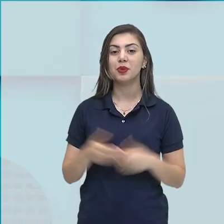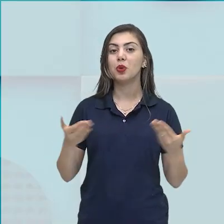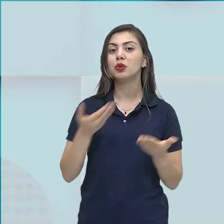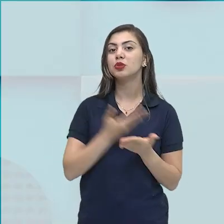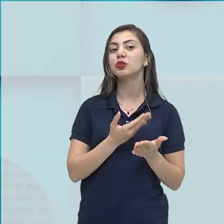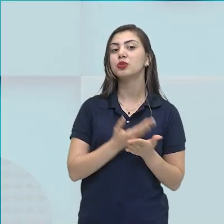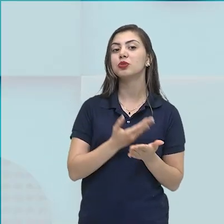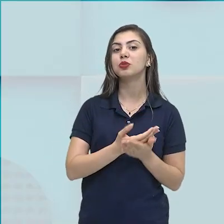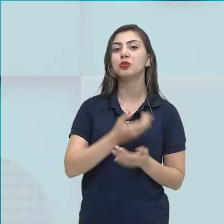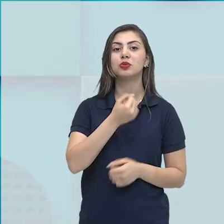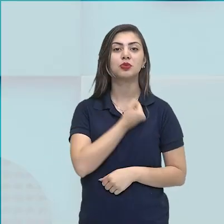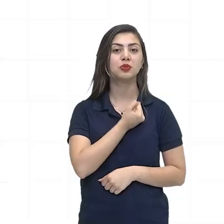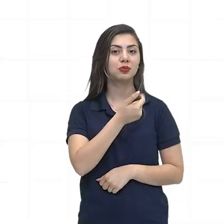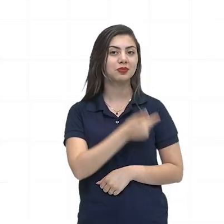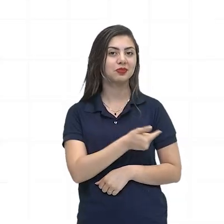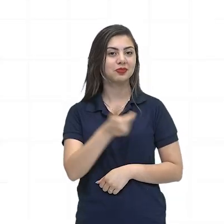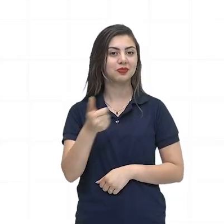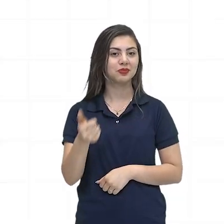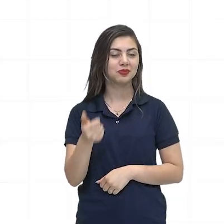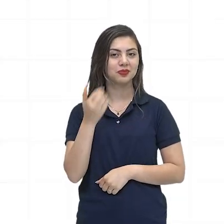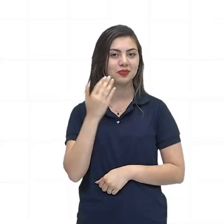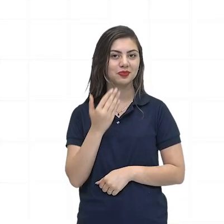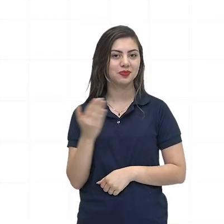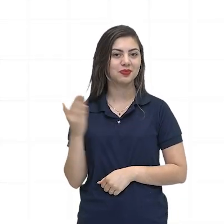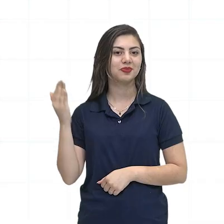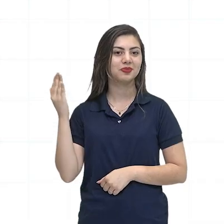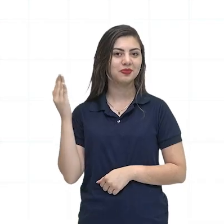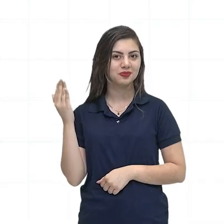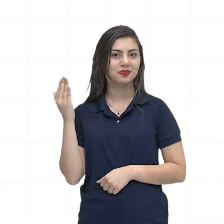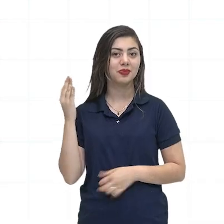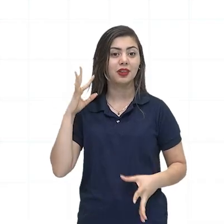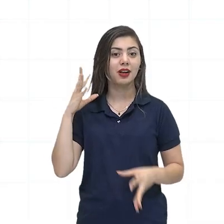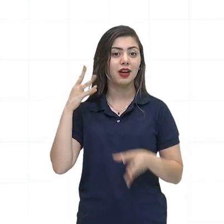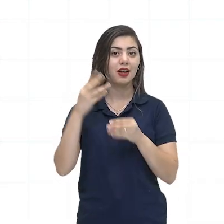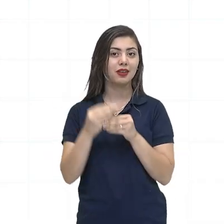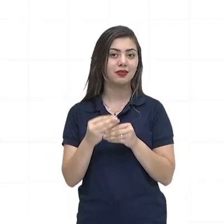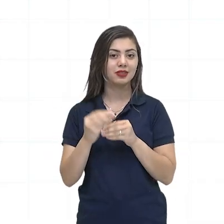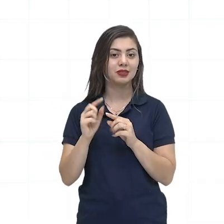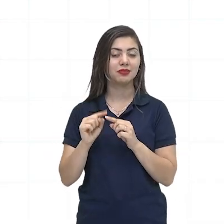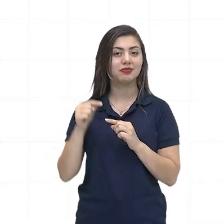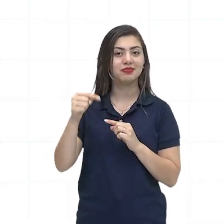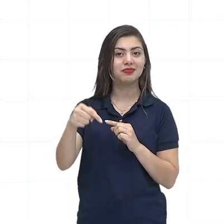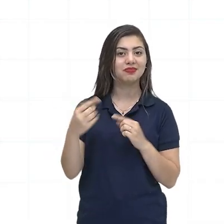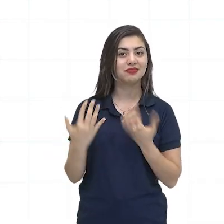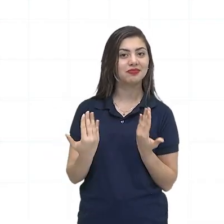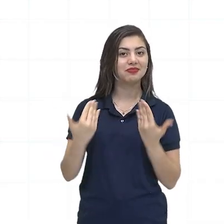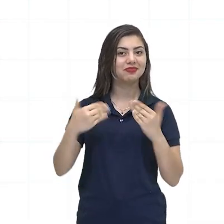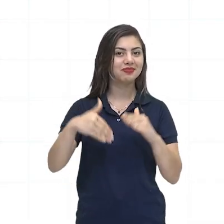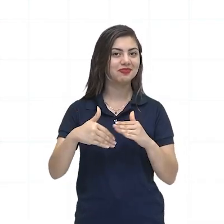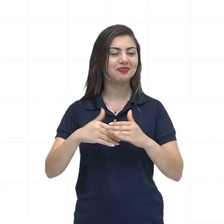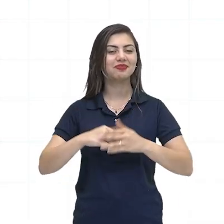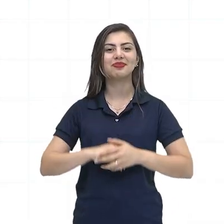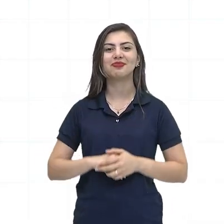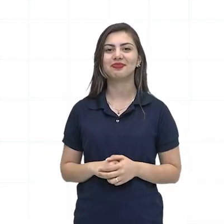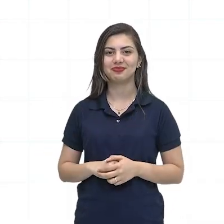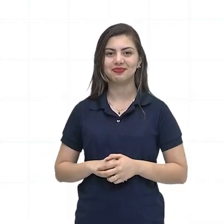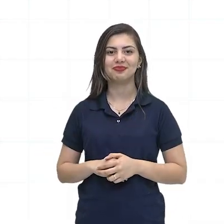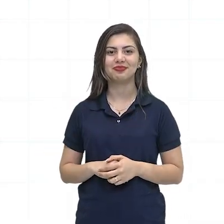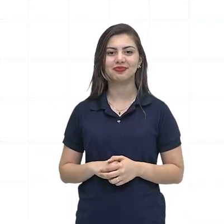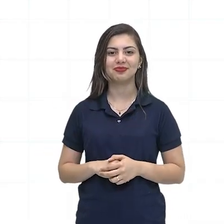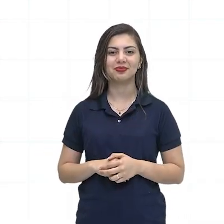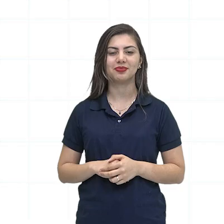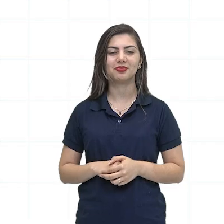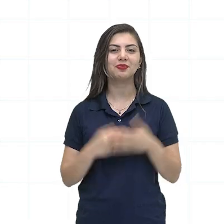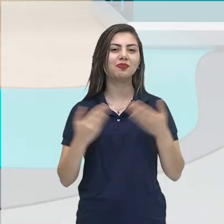ver qual será a nossa aula de hoje? Muito bem, é a nossa aula 21 e é dia de revisão